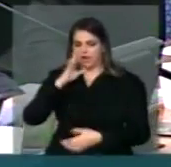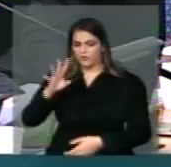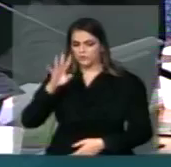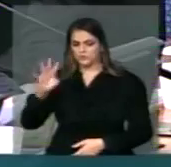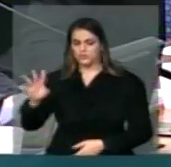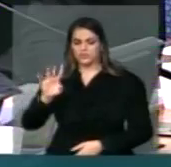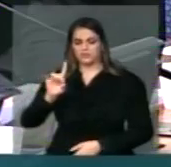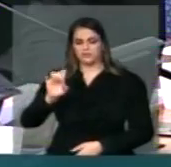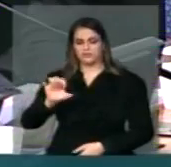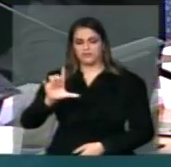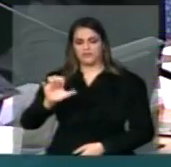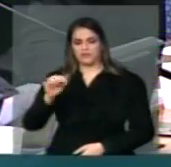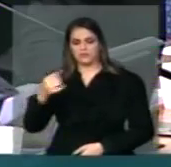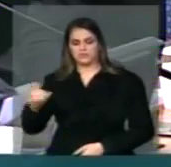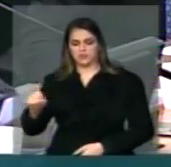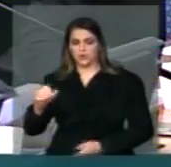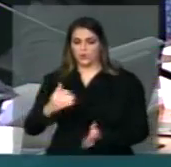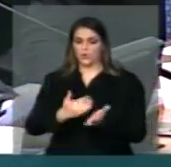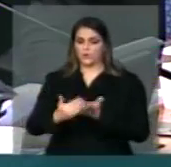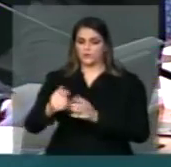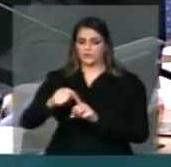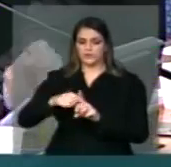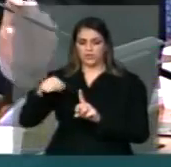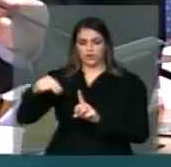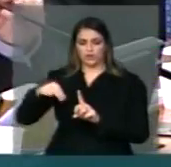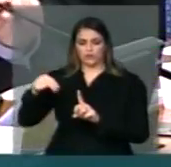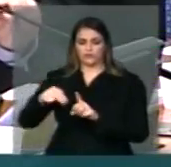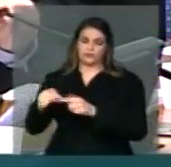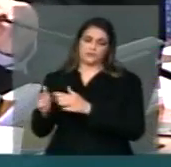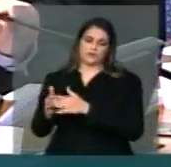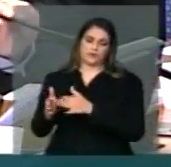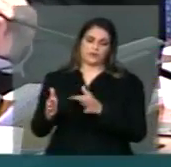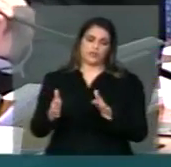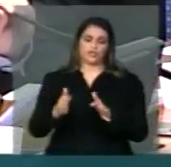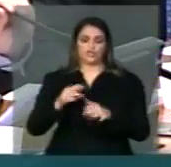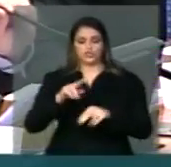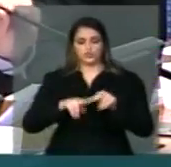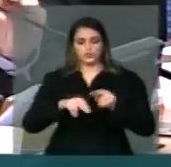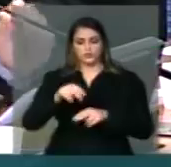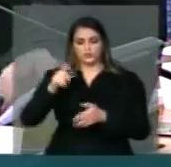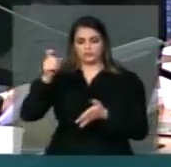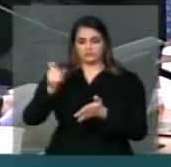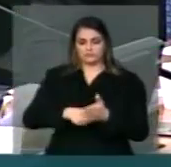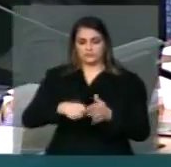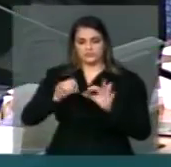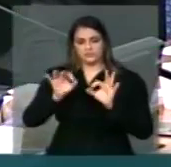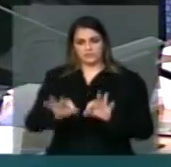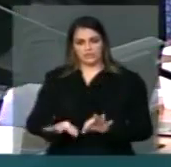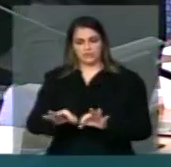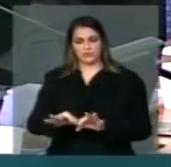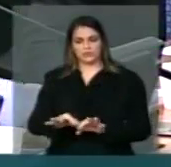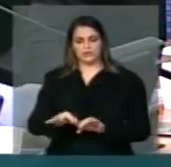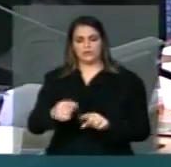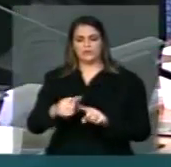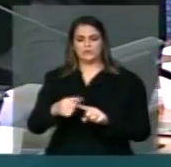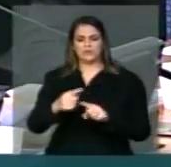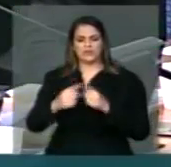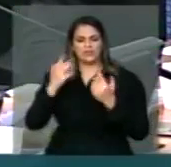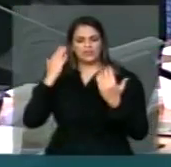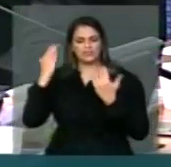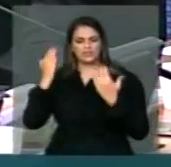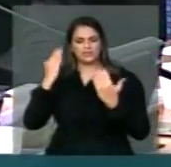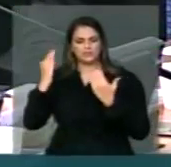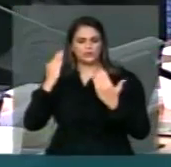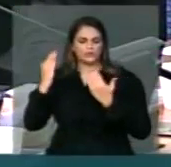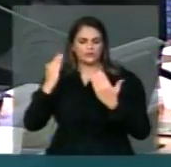em novembro, foi celebrada em junho, para verem como existia, de certa forma, a desconfiança naquilo que